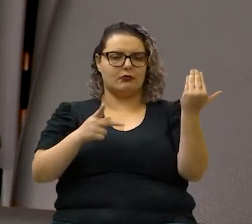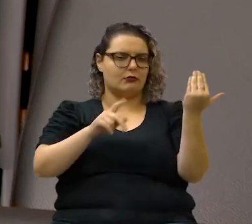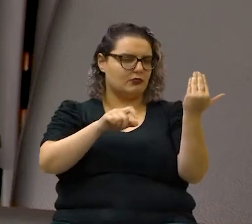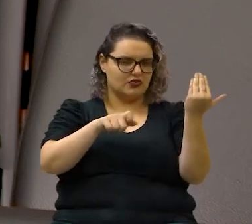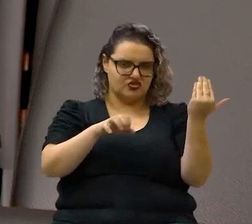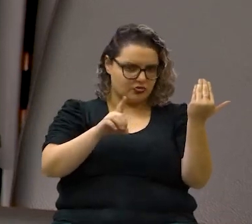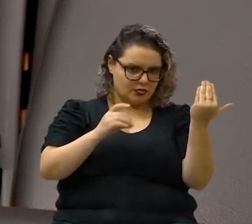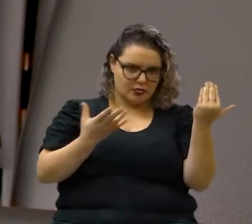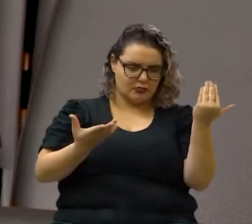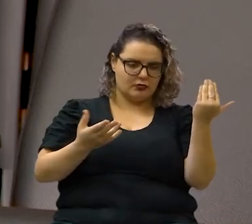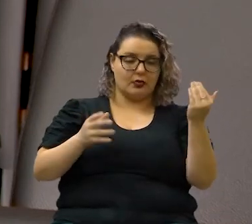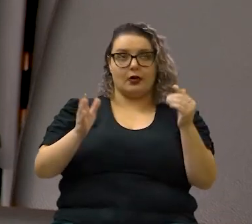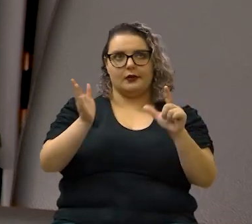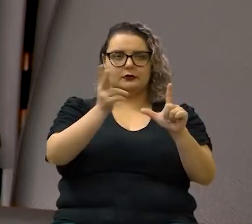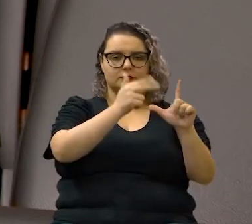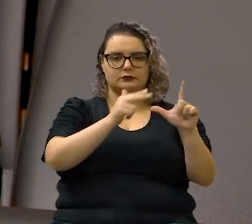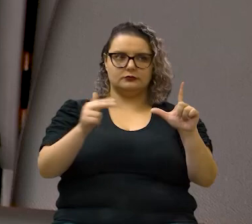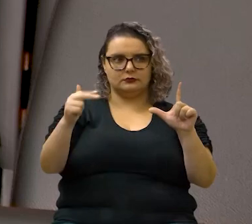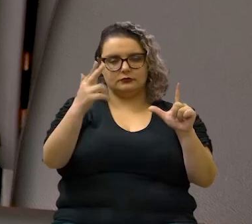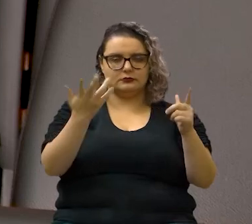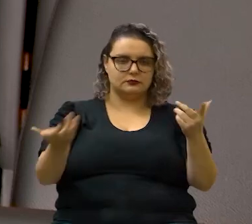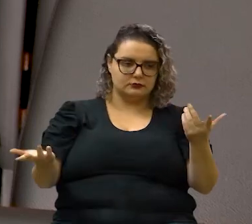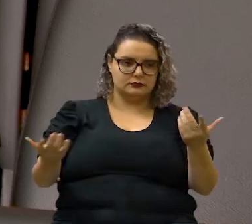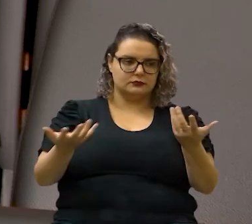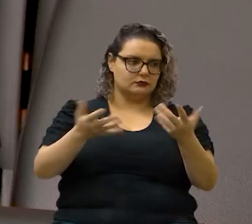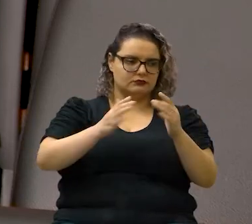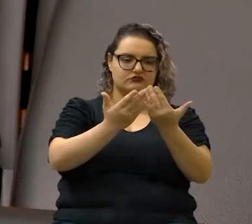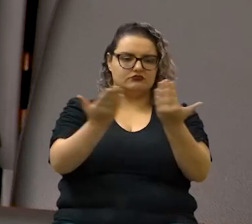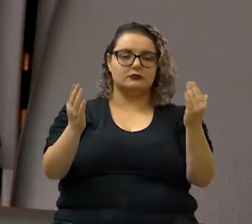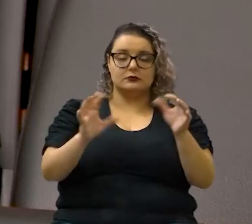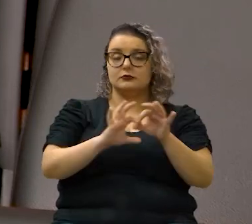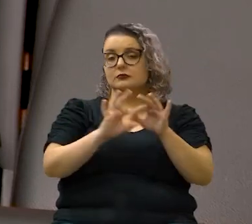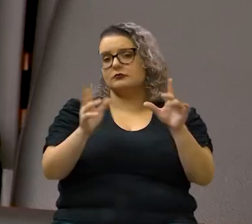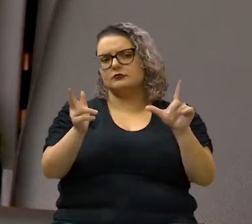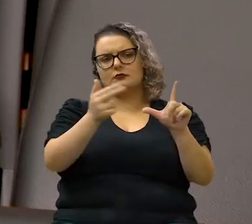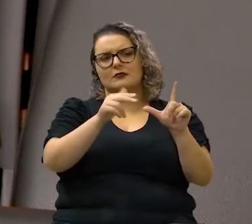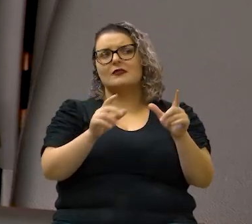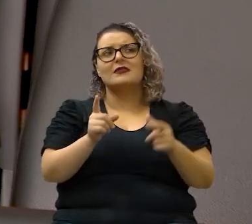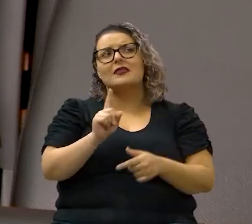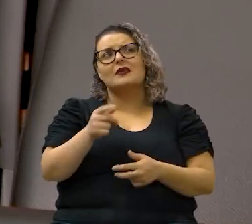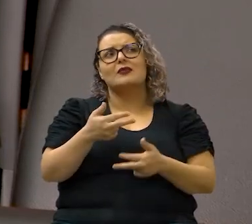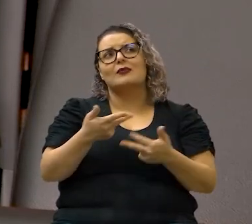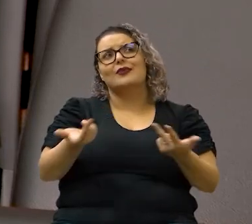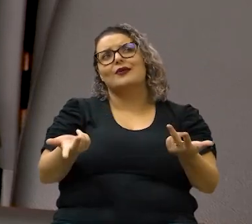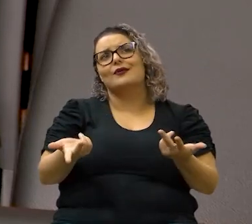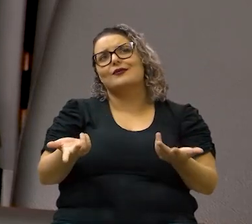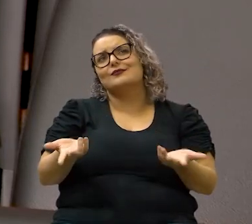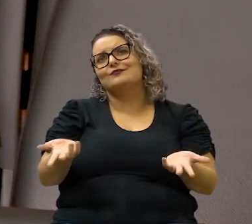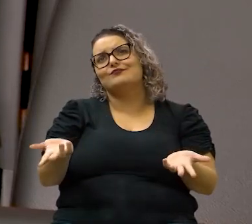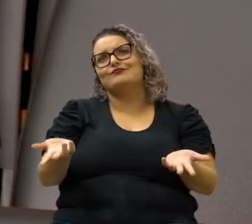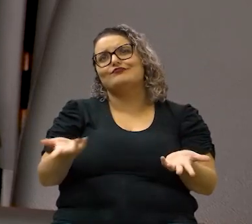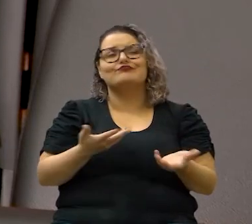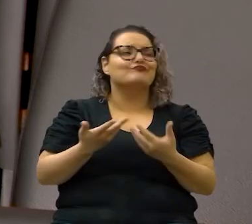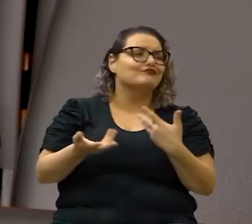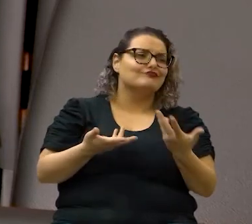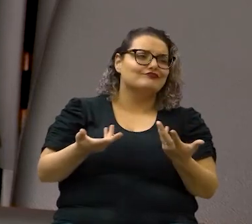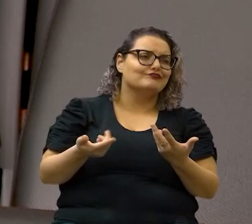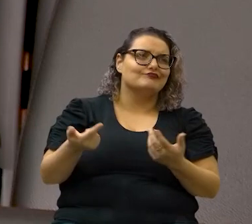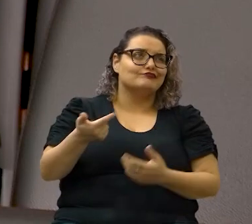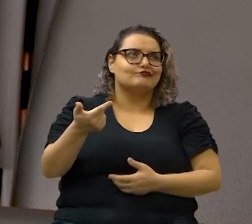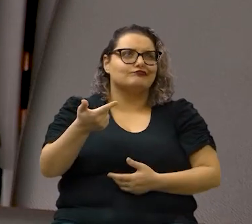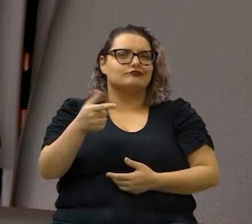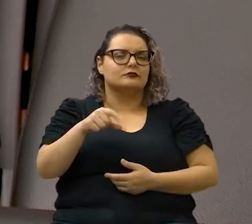põe um grafite, ou se você não quer mais pintar o muro, permite que tenha um grafite, não como uma coisa, vamos dizer